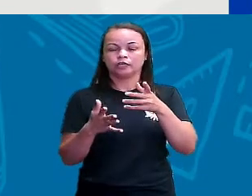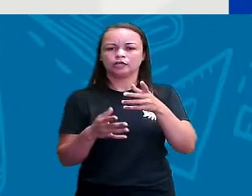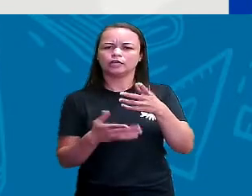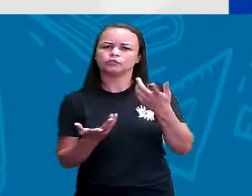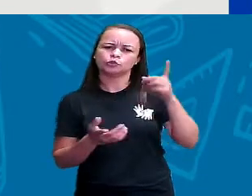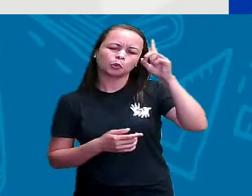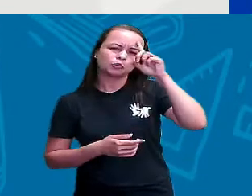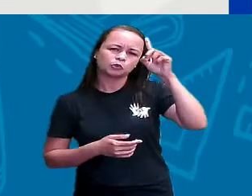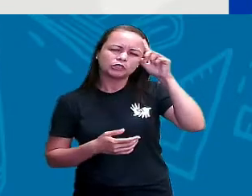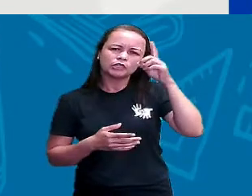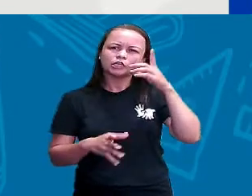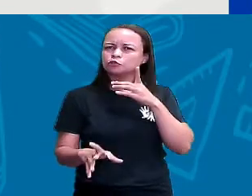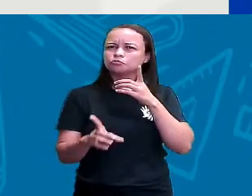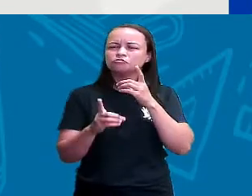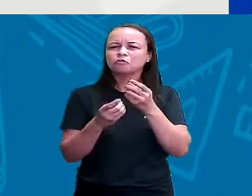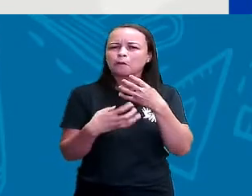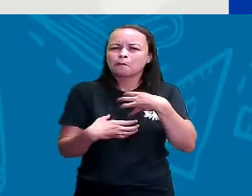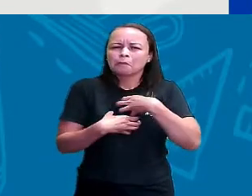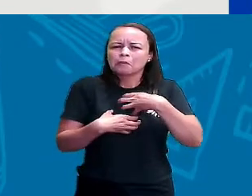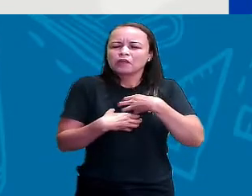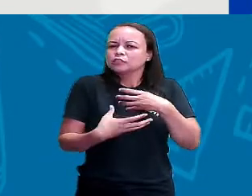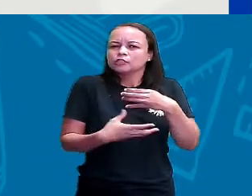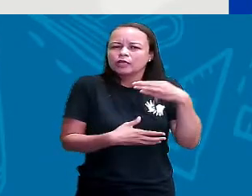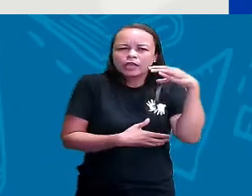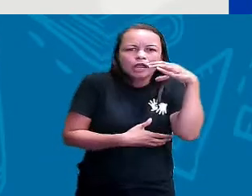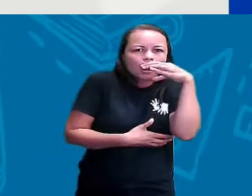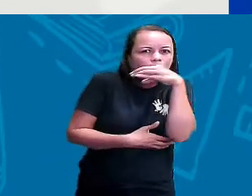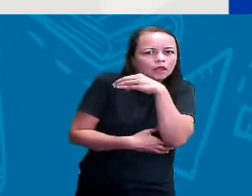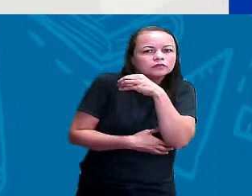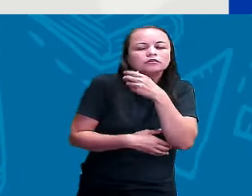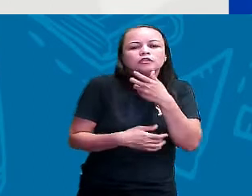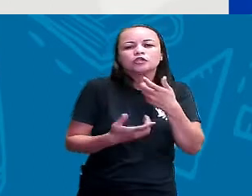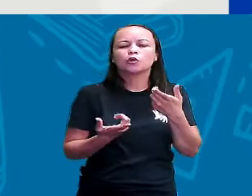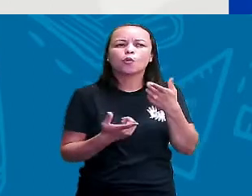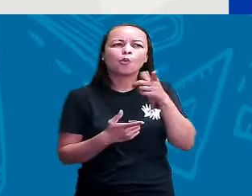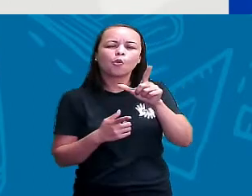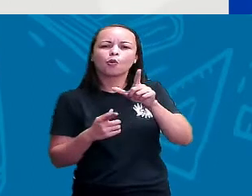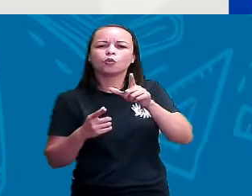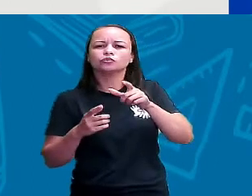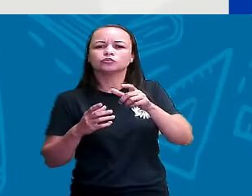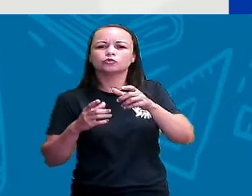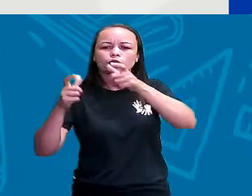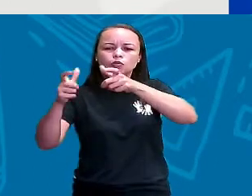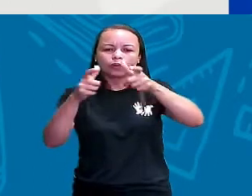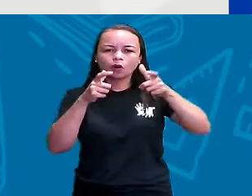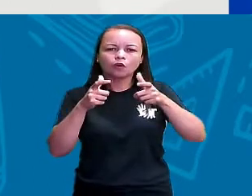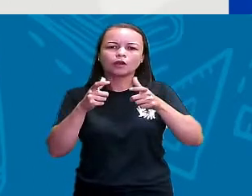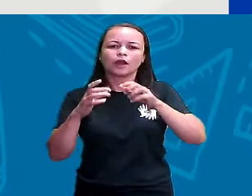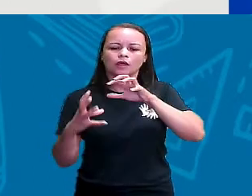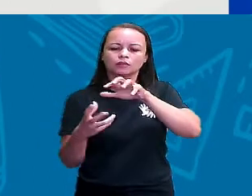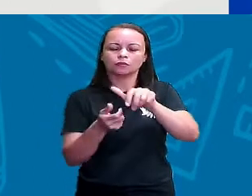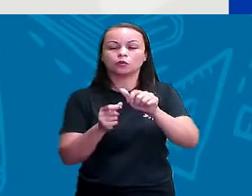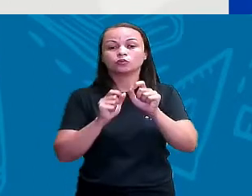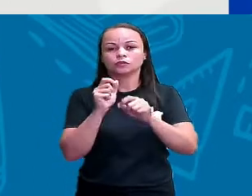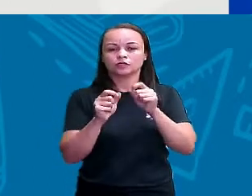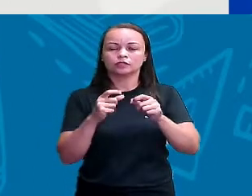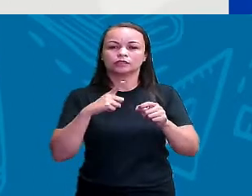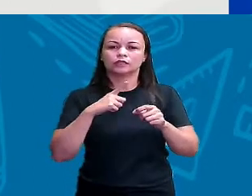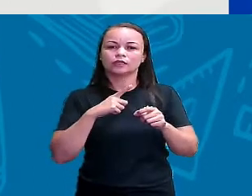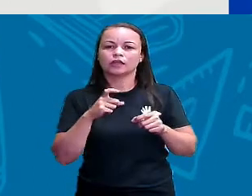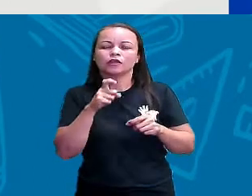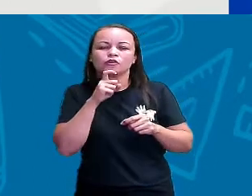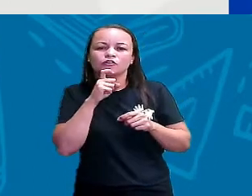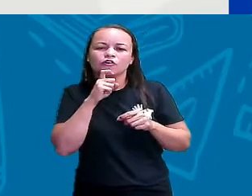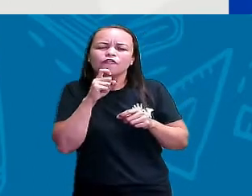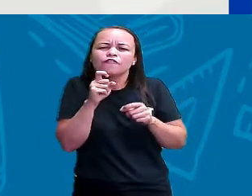encontra dias mais quentes do que normalmente eles deveriam ser, ou em outras regiões do planeta dias mais frios do que